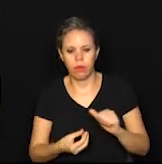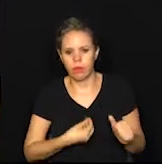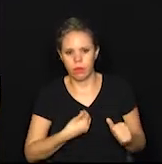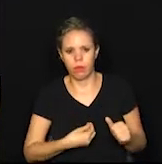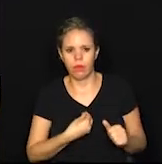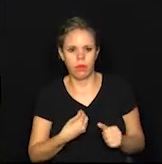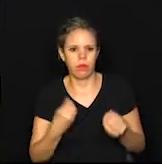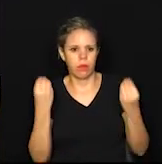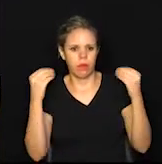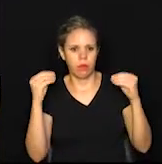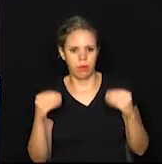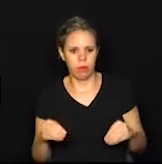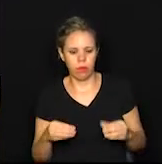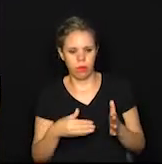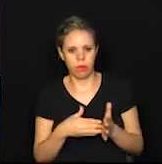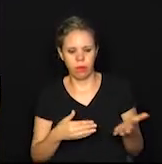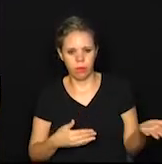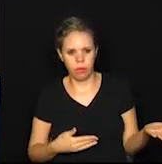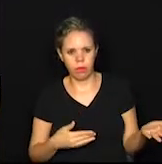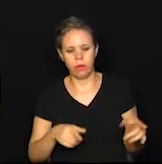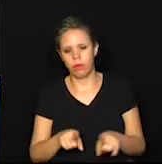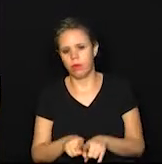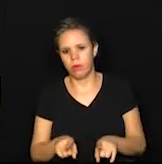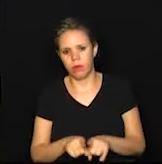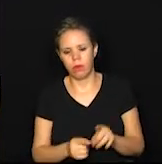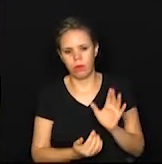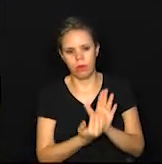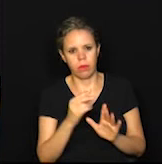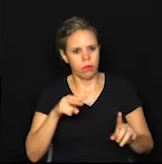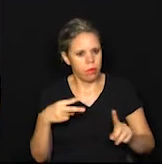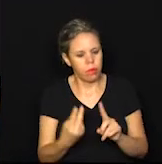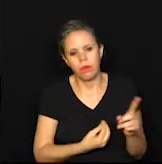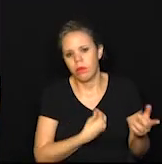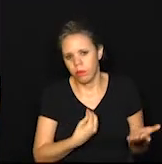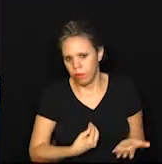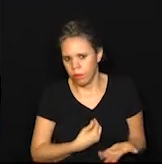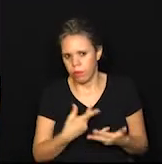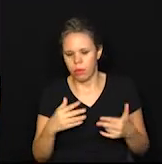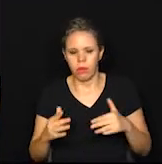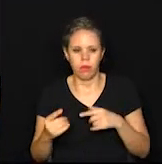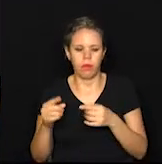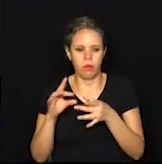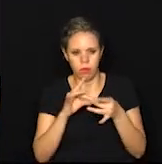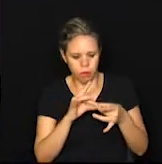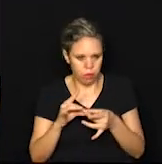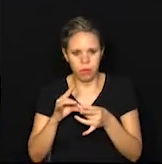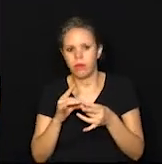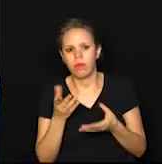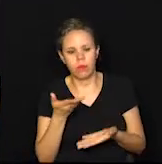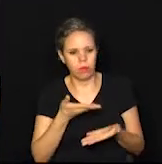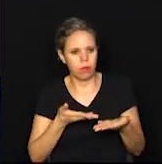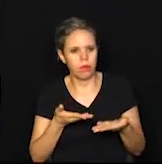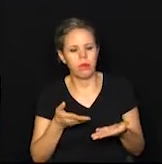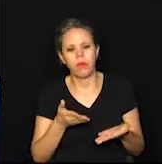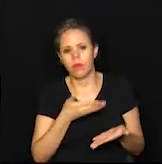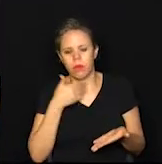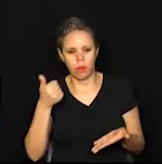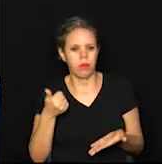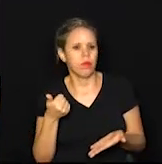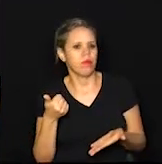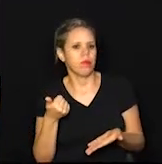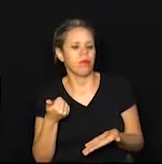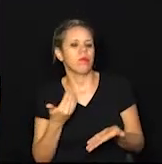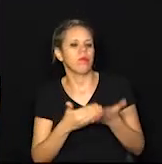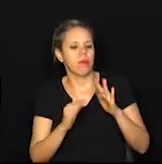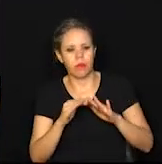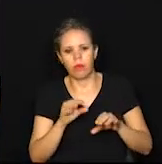coloquei no último item, e também como um aumento da expectativa de vida, uma coisa atrelada à outra. E também a melhora no rendimento escolar. A